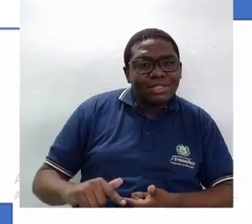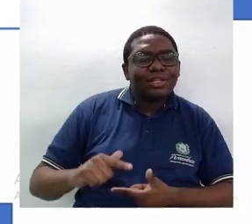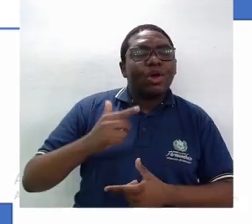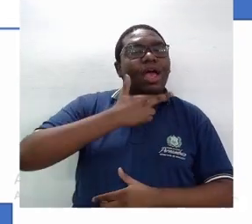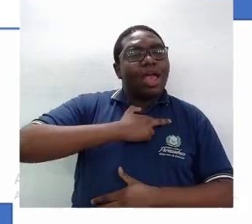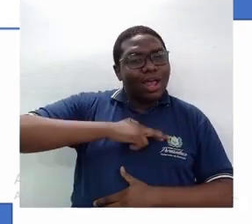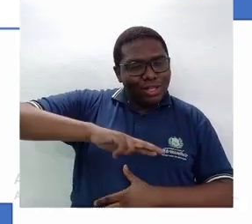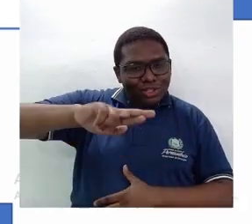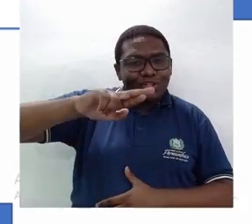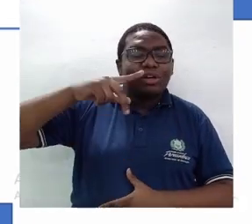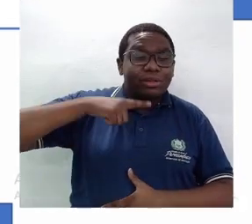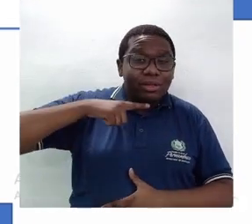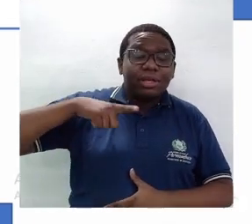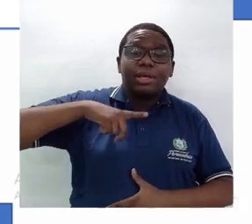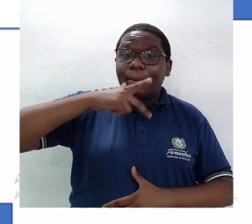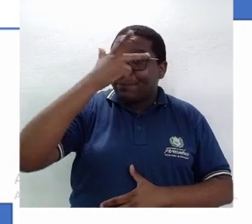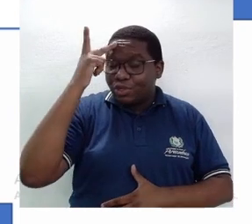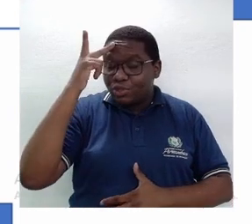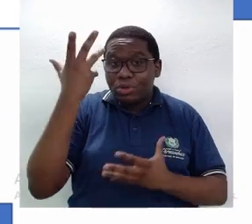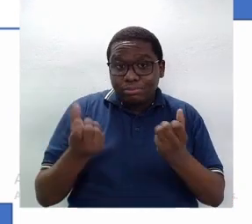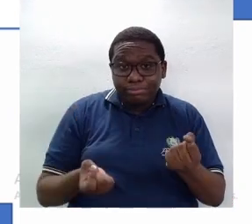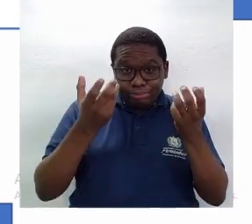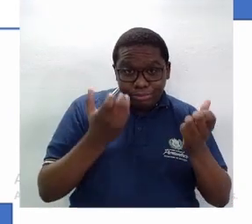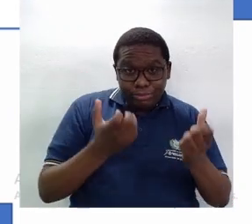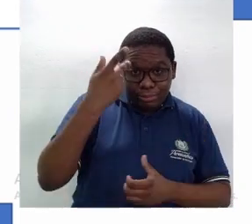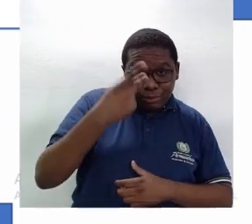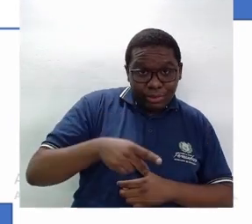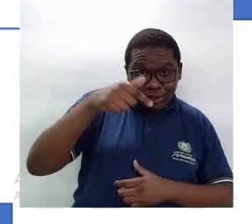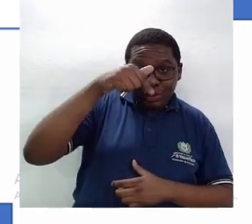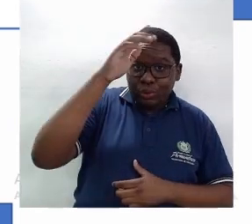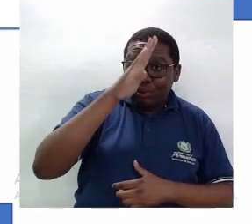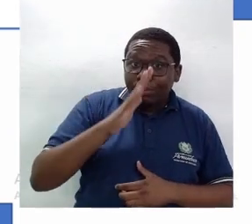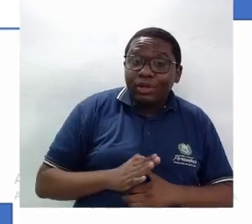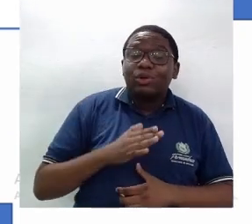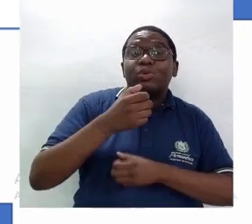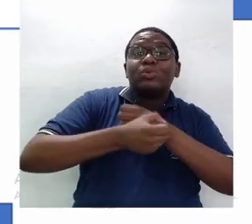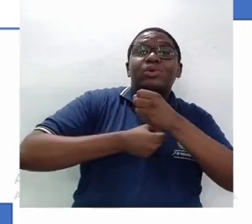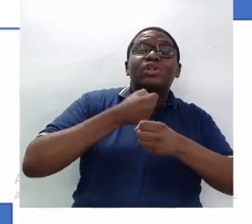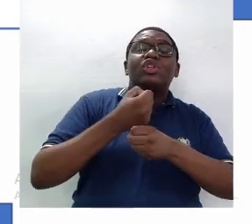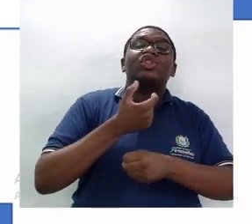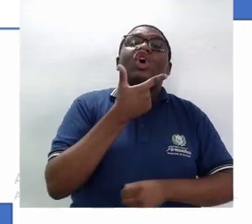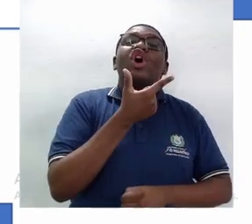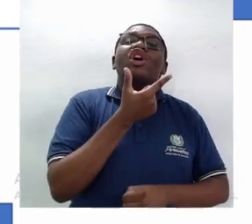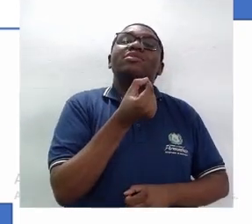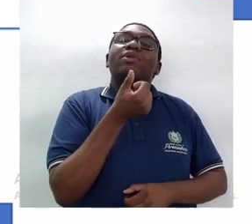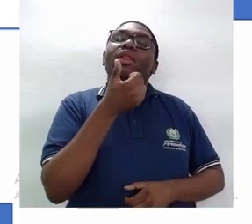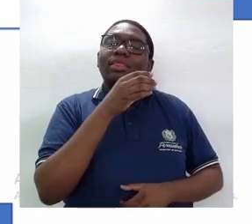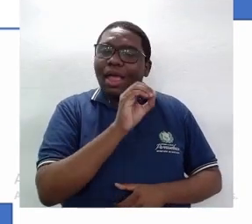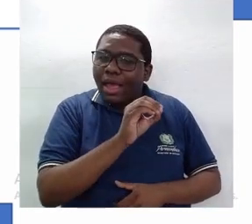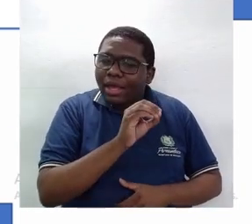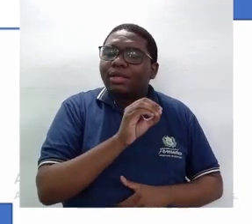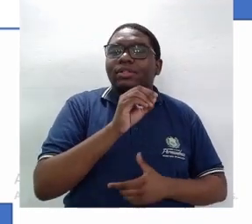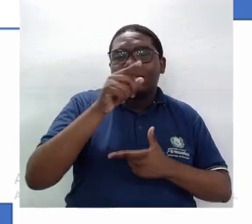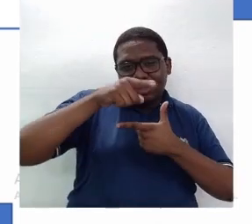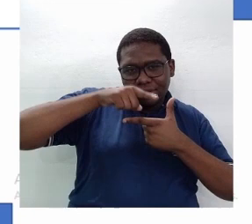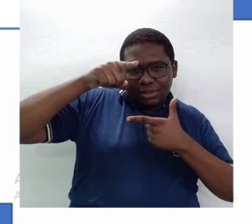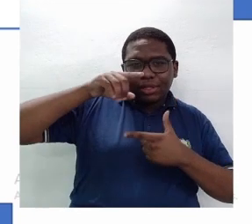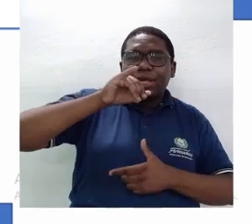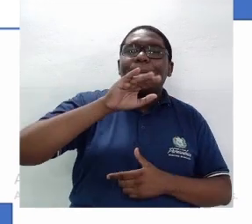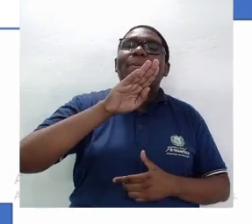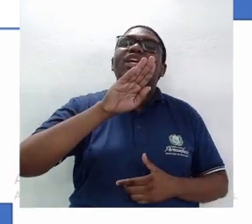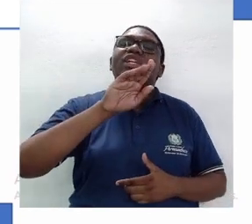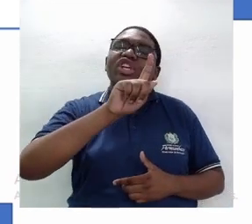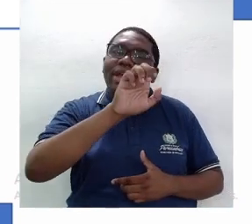com mais adeptos no Brasil, segundo o censo 2010 do IBGE. E o